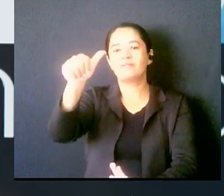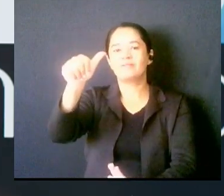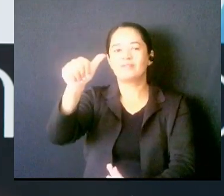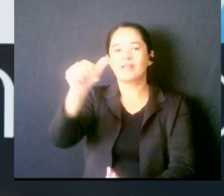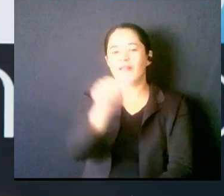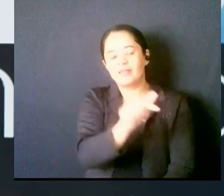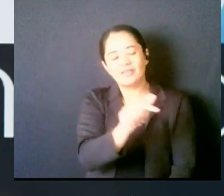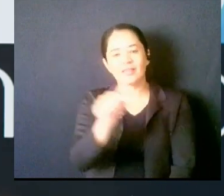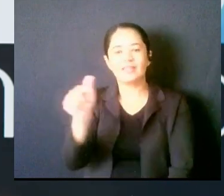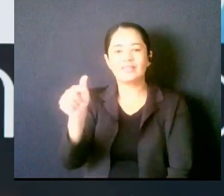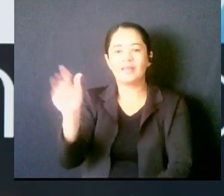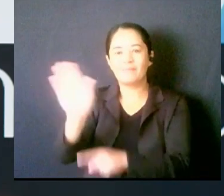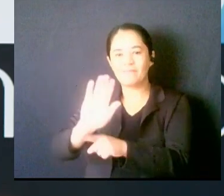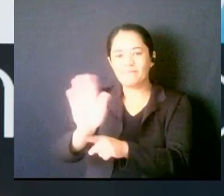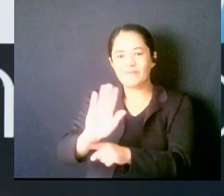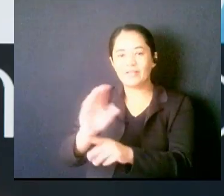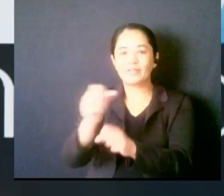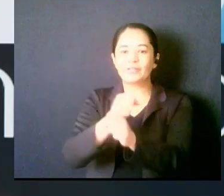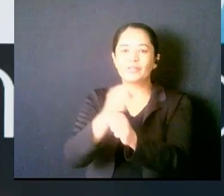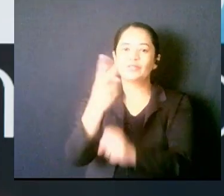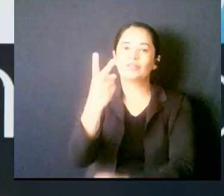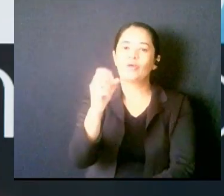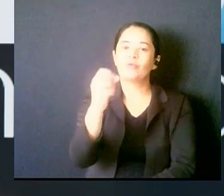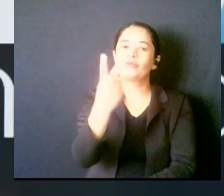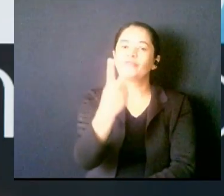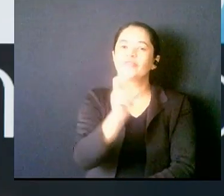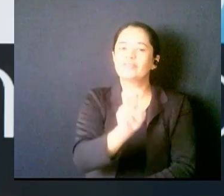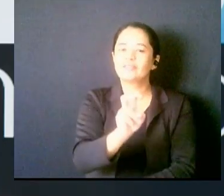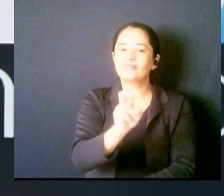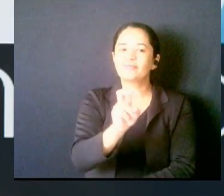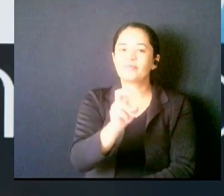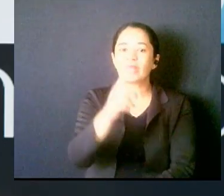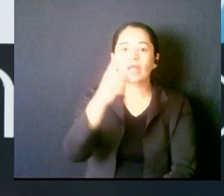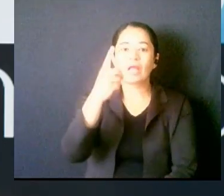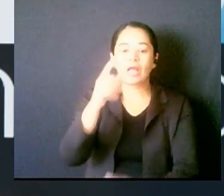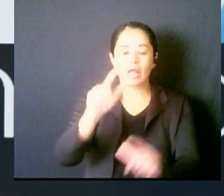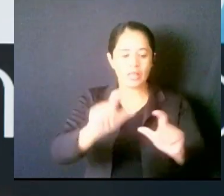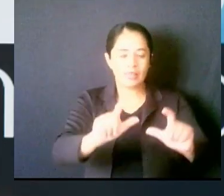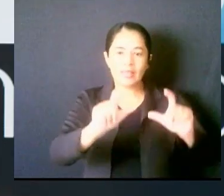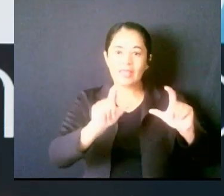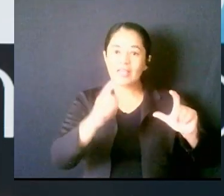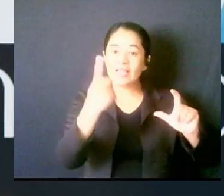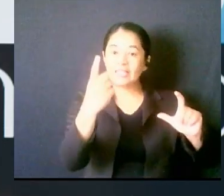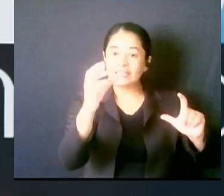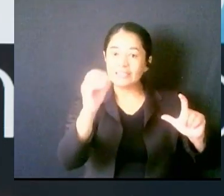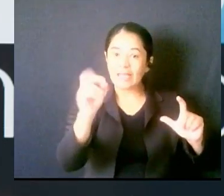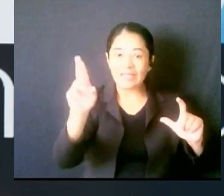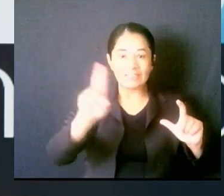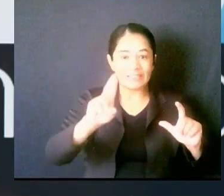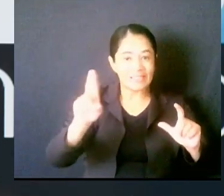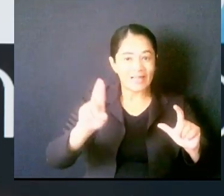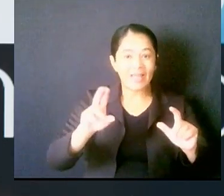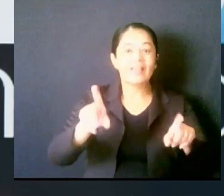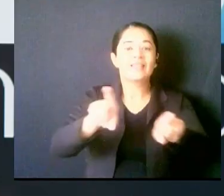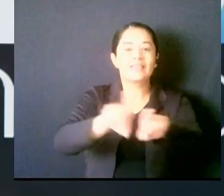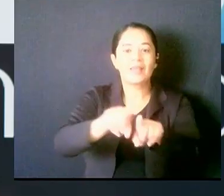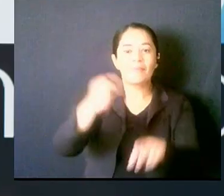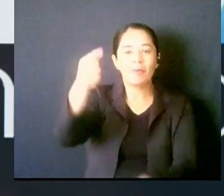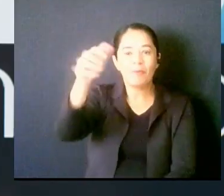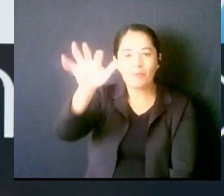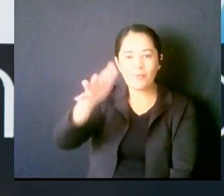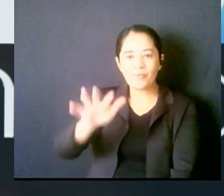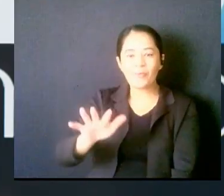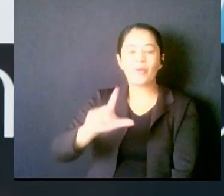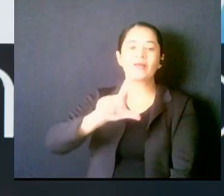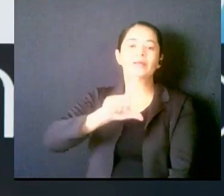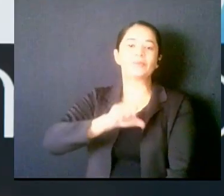de 2025, com ingressos a R$10, tem combos promocionais e essa programação vai do